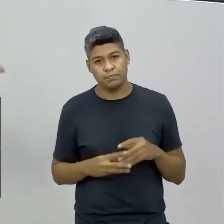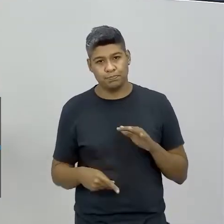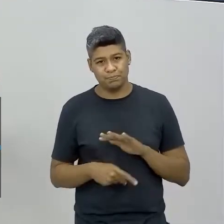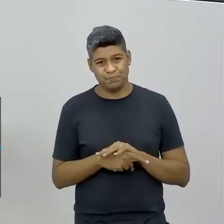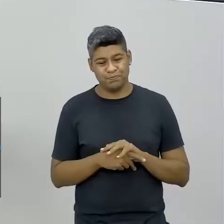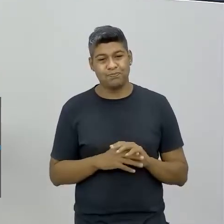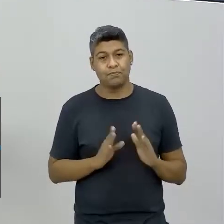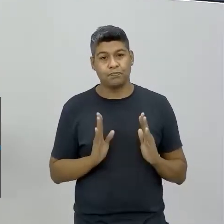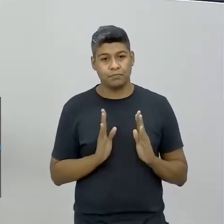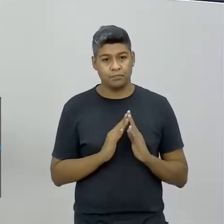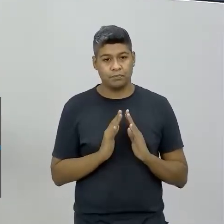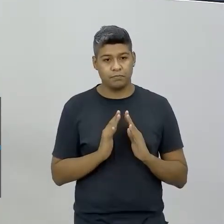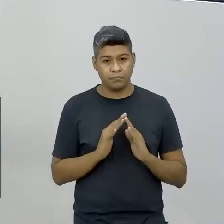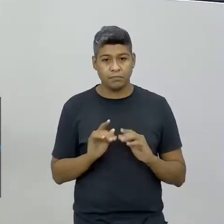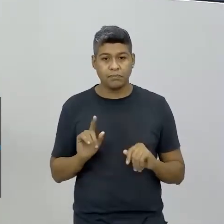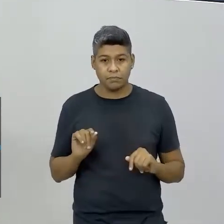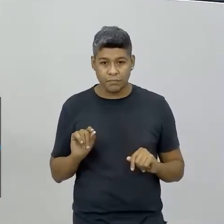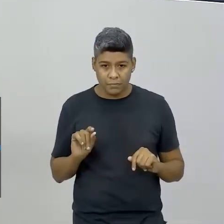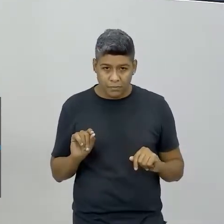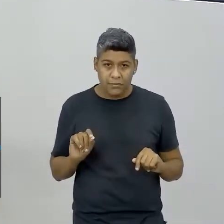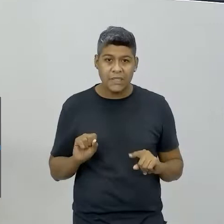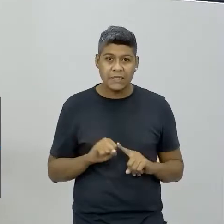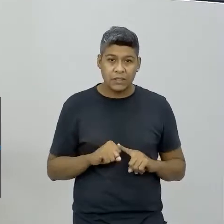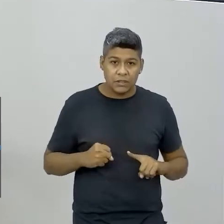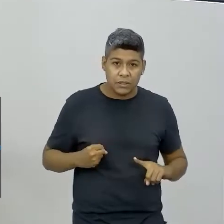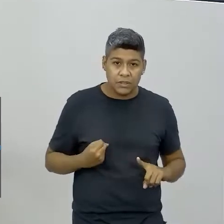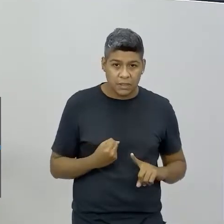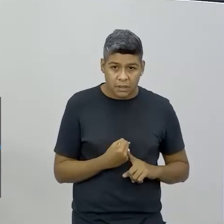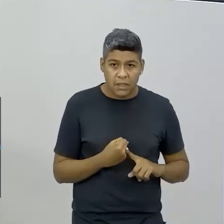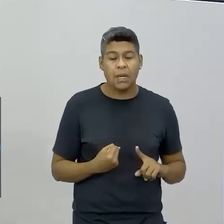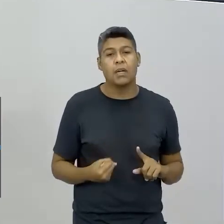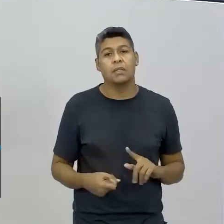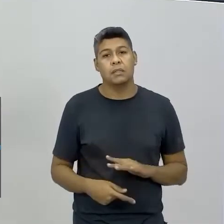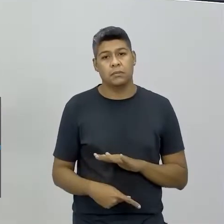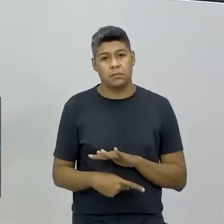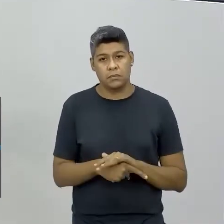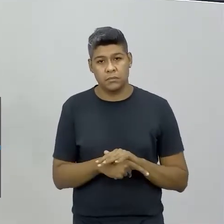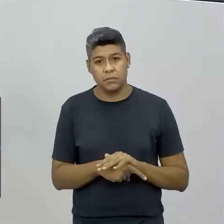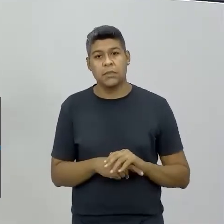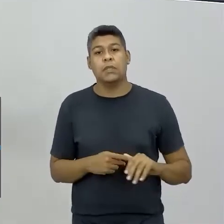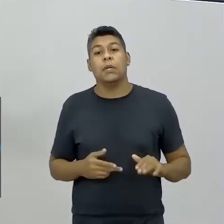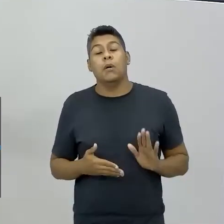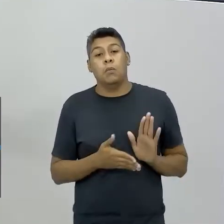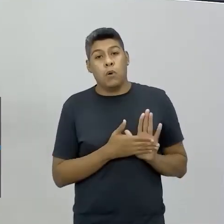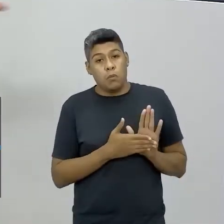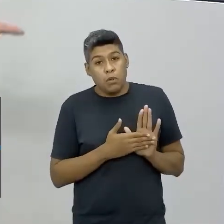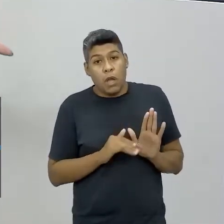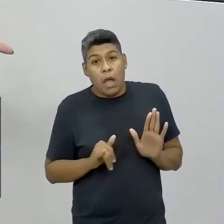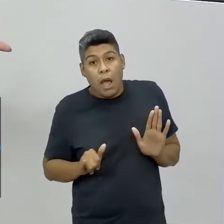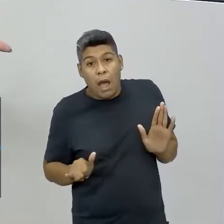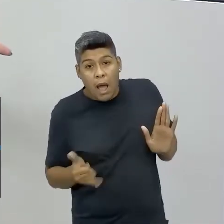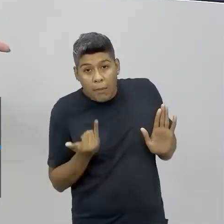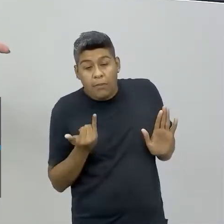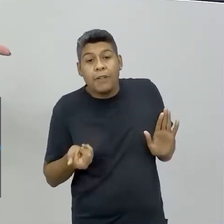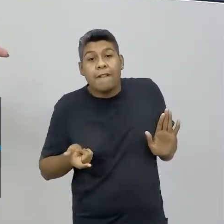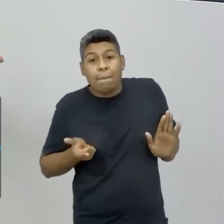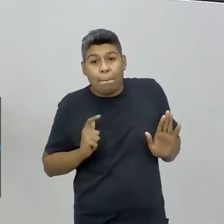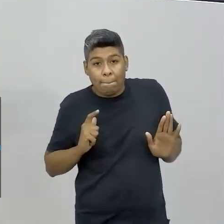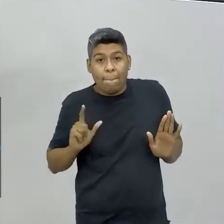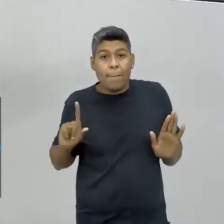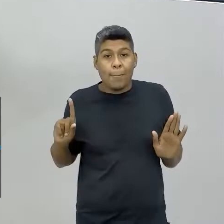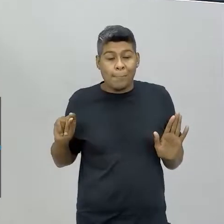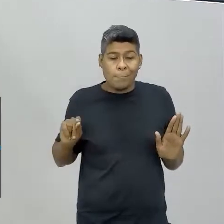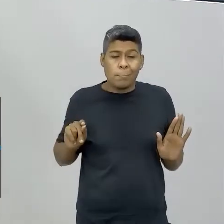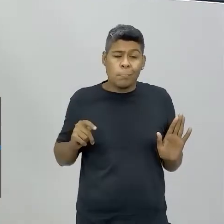doméstica muito grande que a gente, enquanto sociedade e humanidade, pode fazer. Então, a proposta é que a gente aproveite a água do jeito que está já, né? Então,